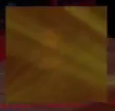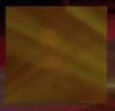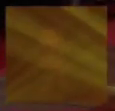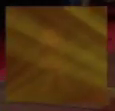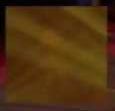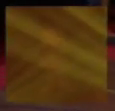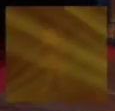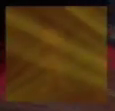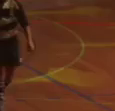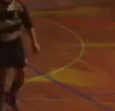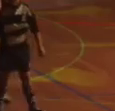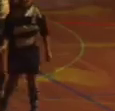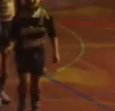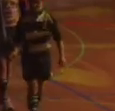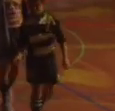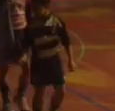Venham cá.